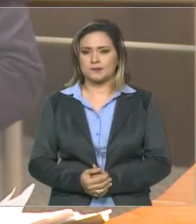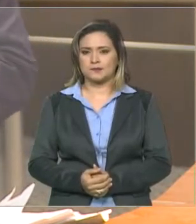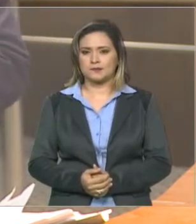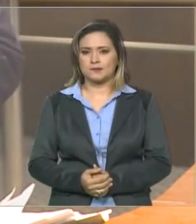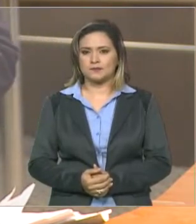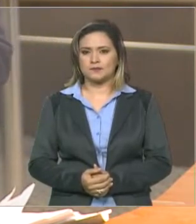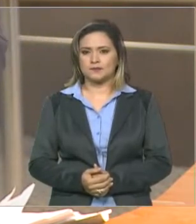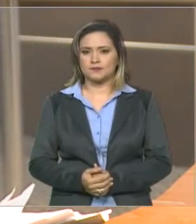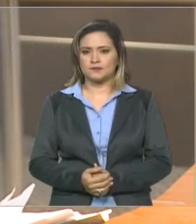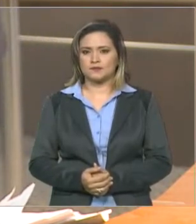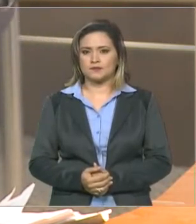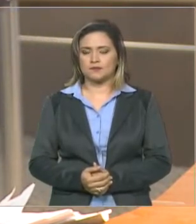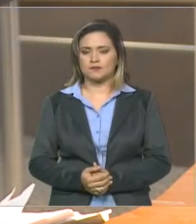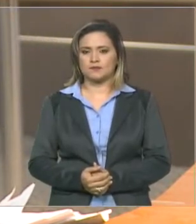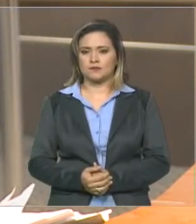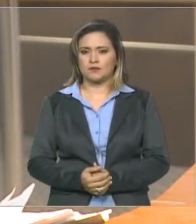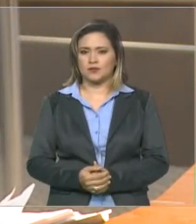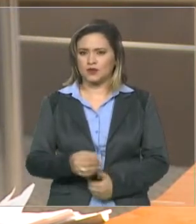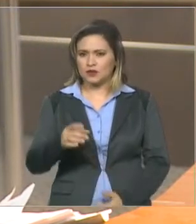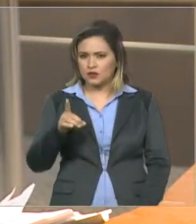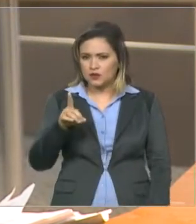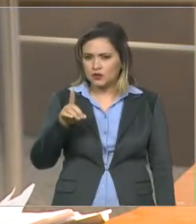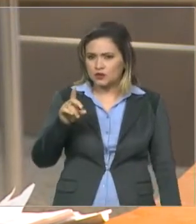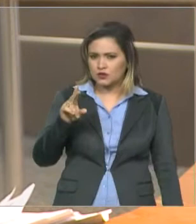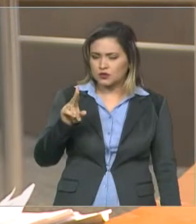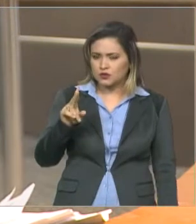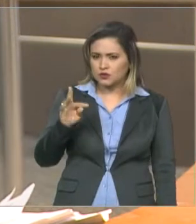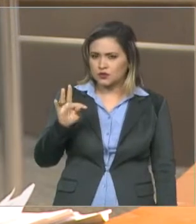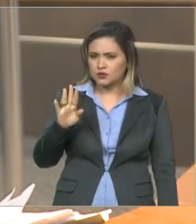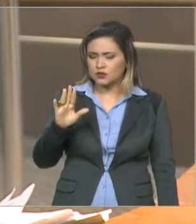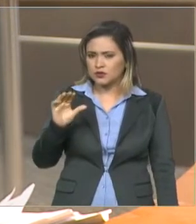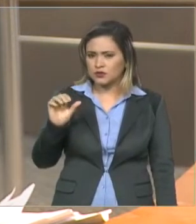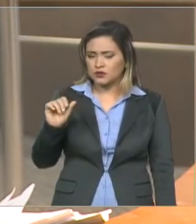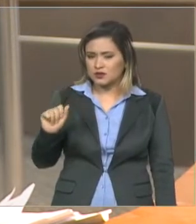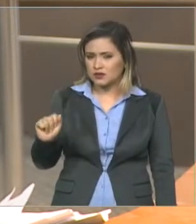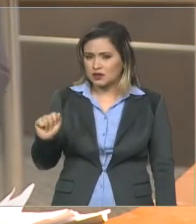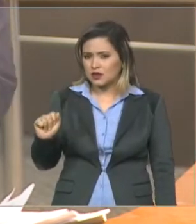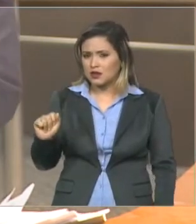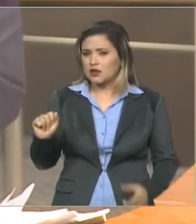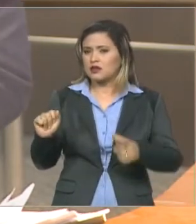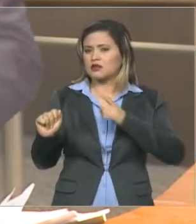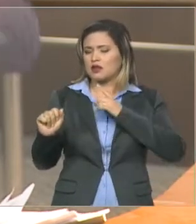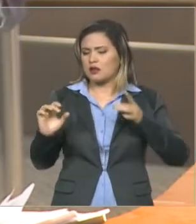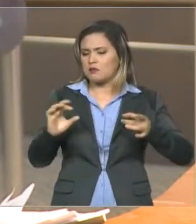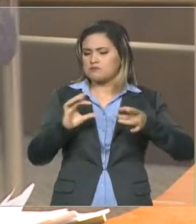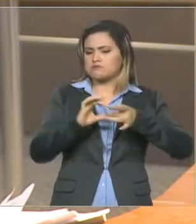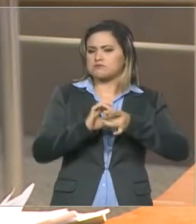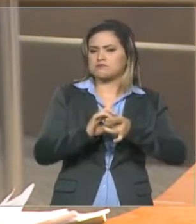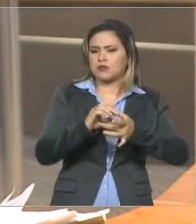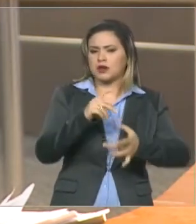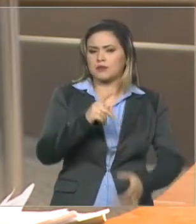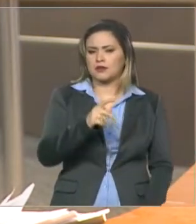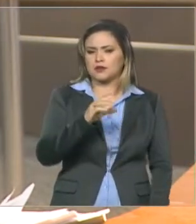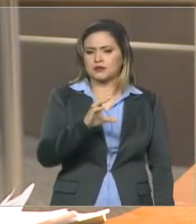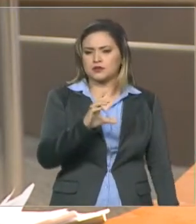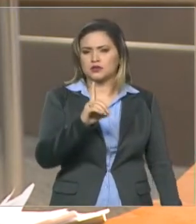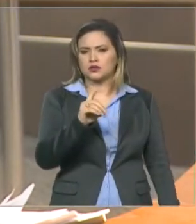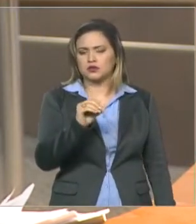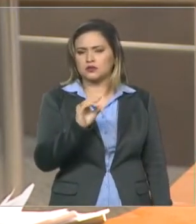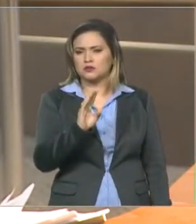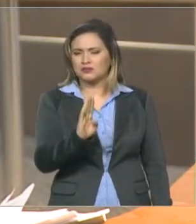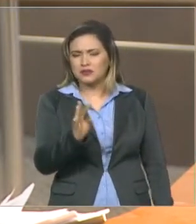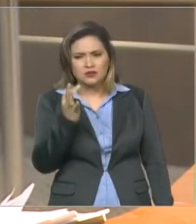Dutra o PCdoB de Flávio Dino? Será que o Flávio Dino está de acordo com essa